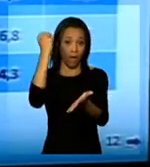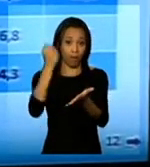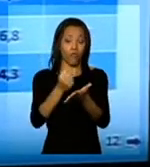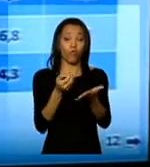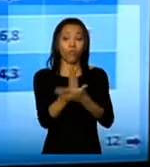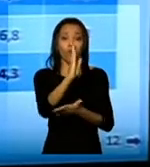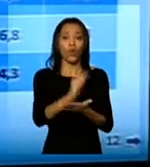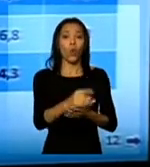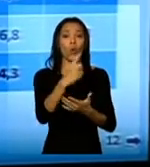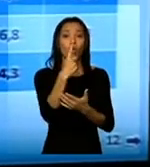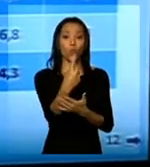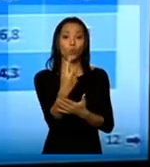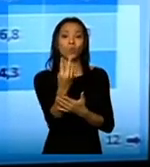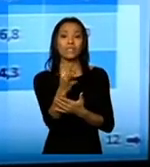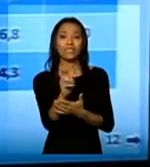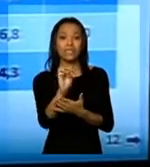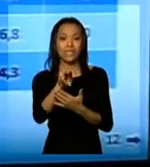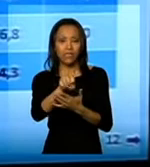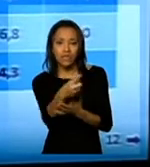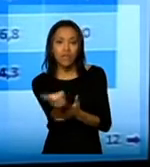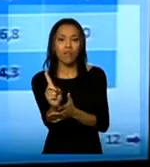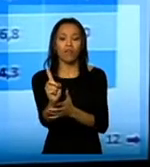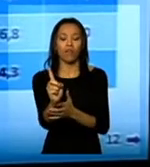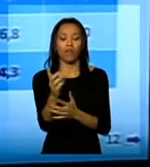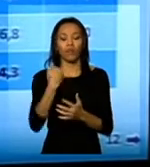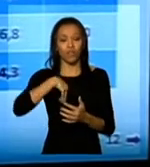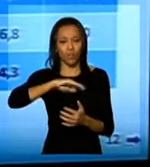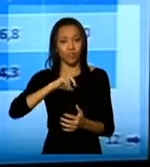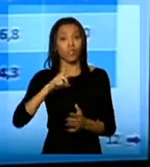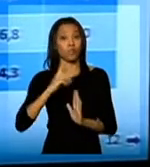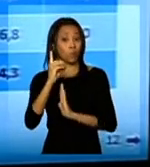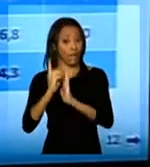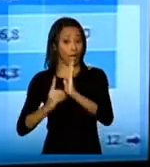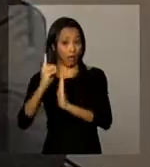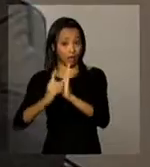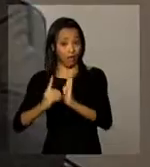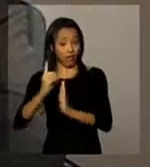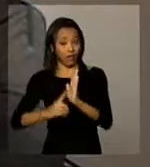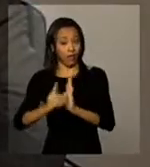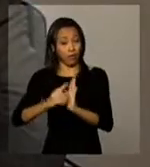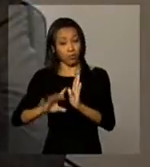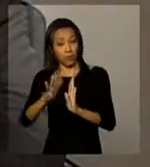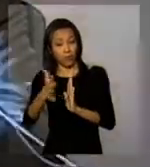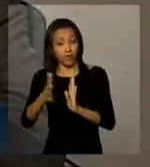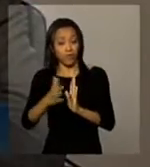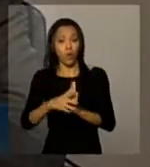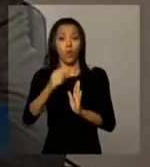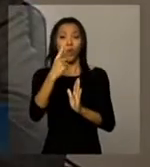1,331 trilhão e nós estamos no decreto com uma previsão de